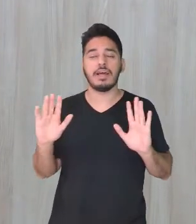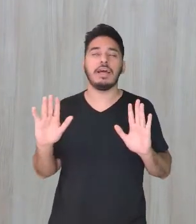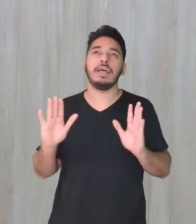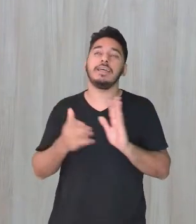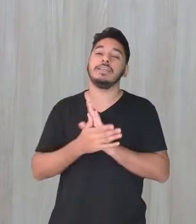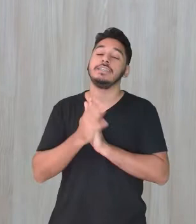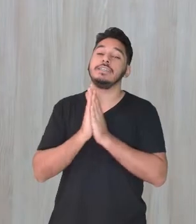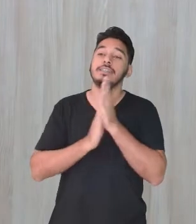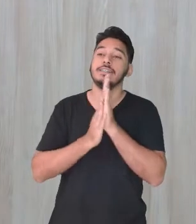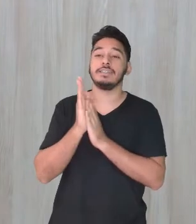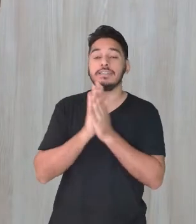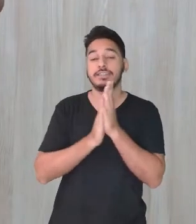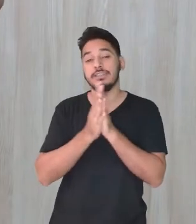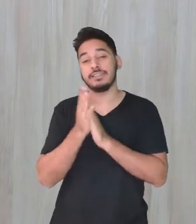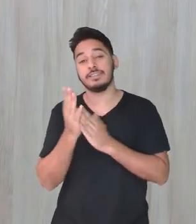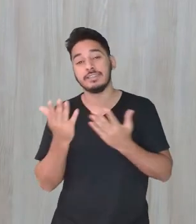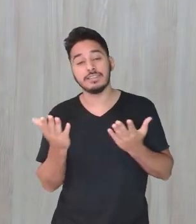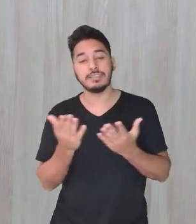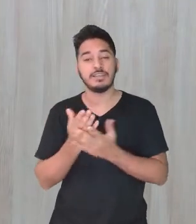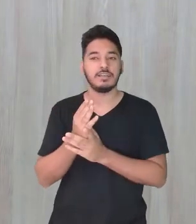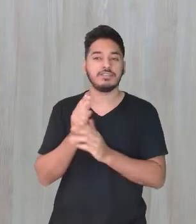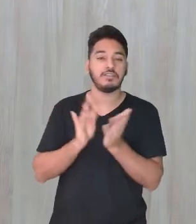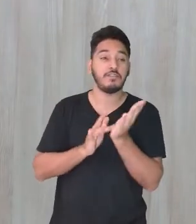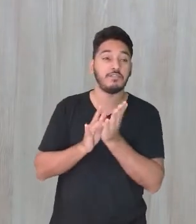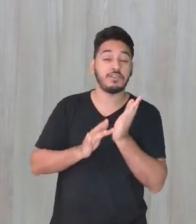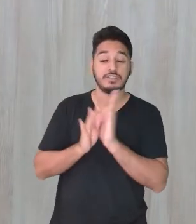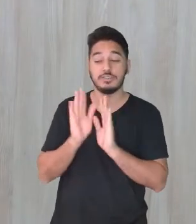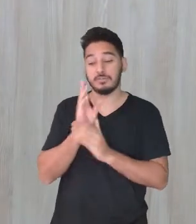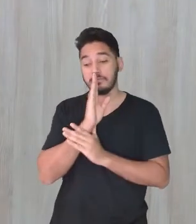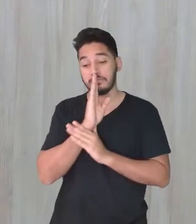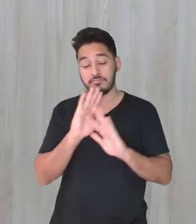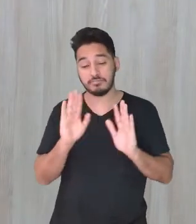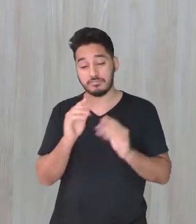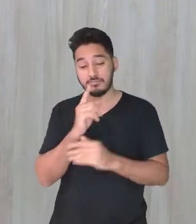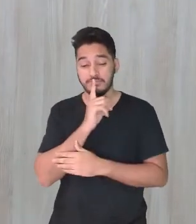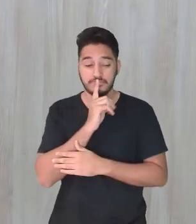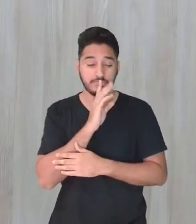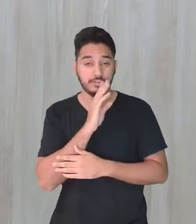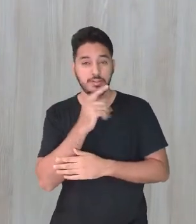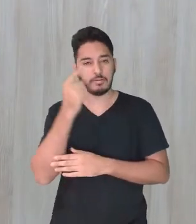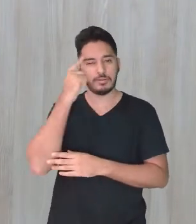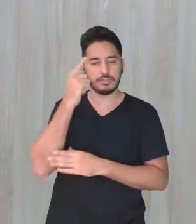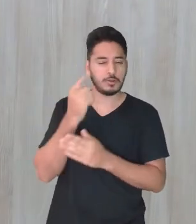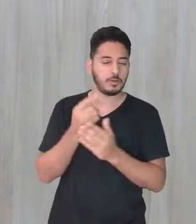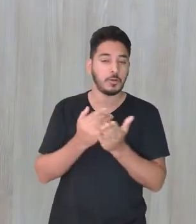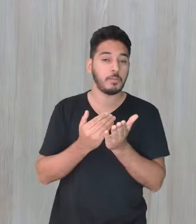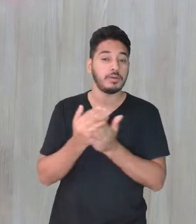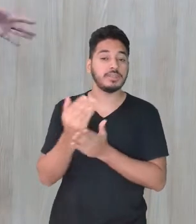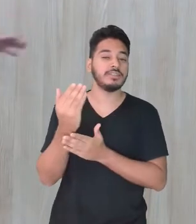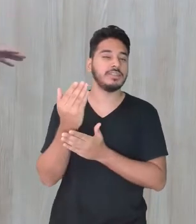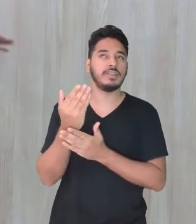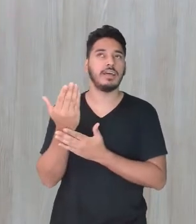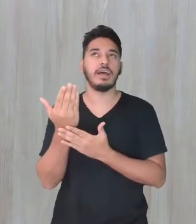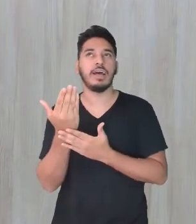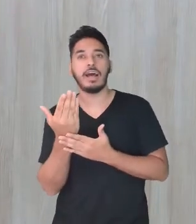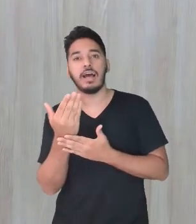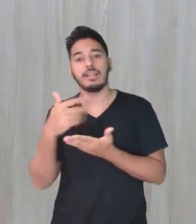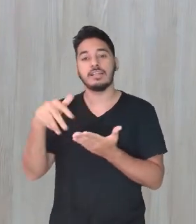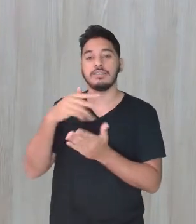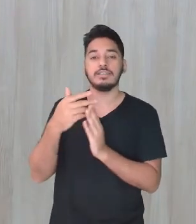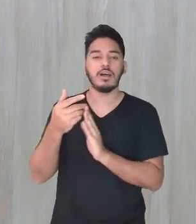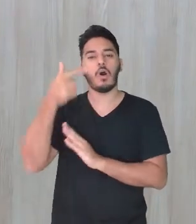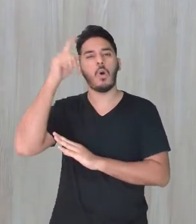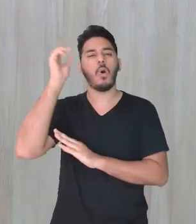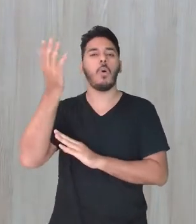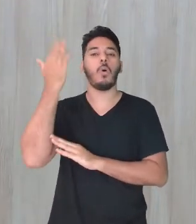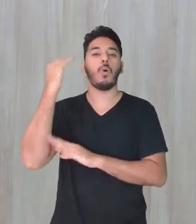essas coisas, professor. a gente finge que nada aconteceu. Pensa aí que eu comecei a dançar ontem, 2015. Uma